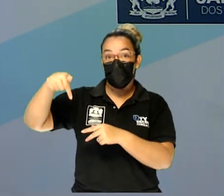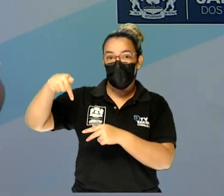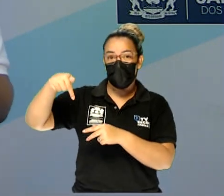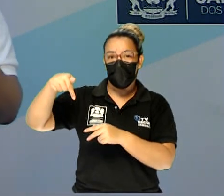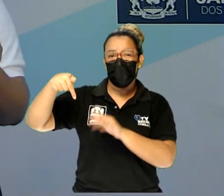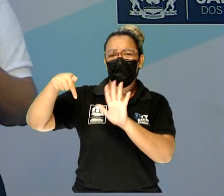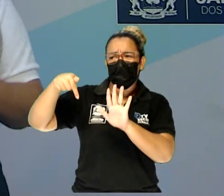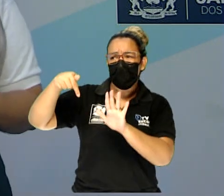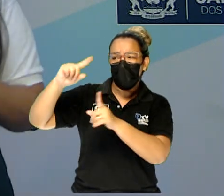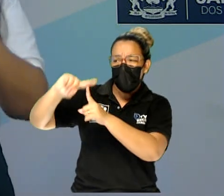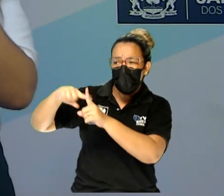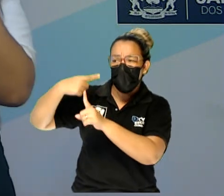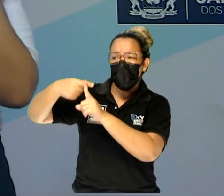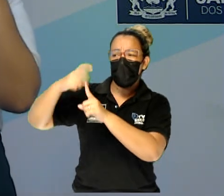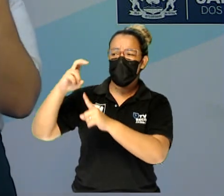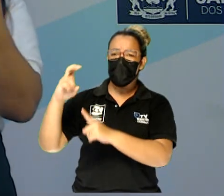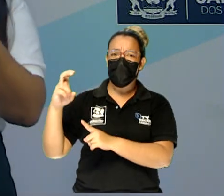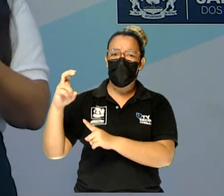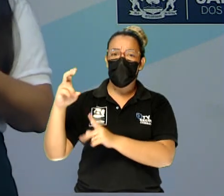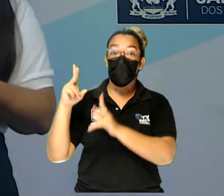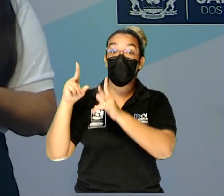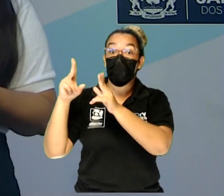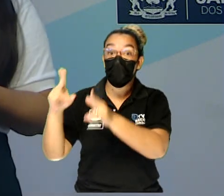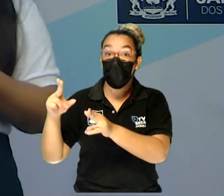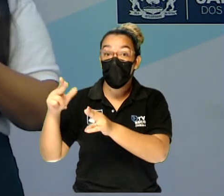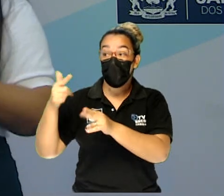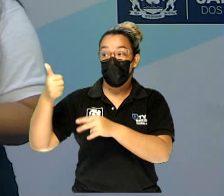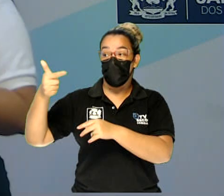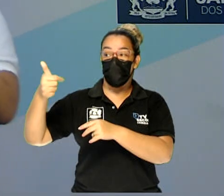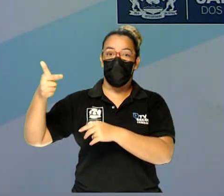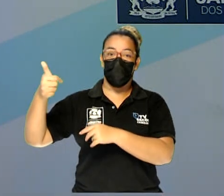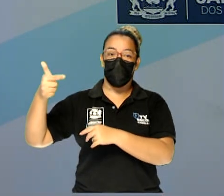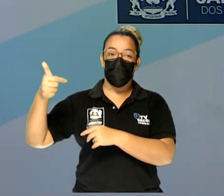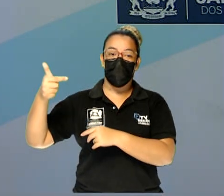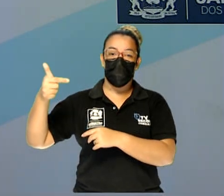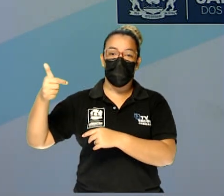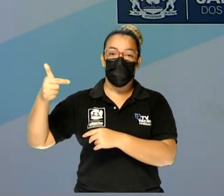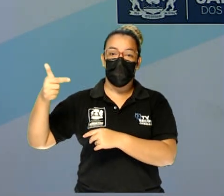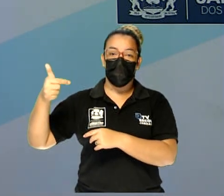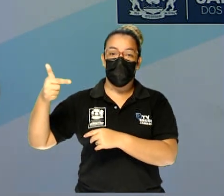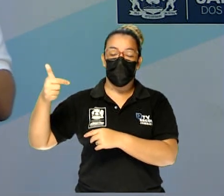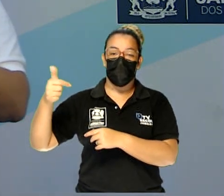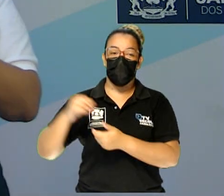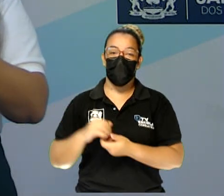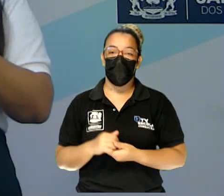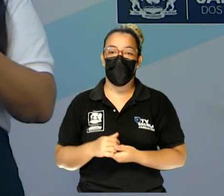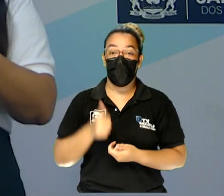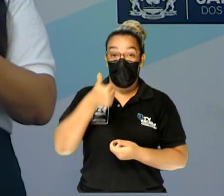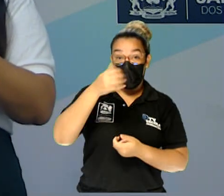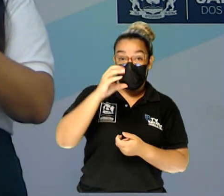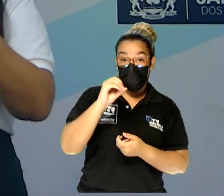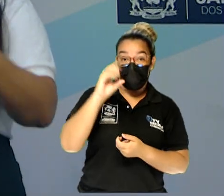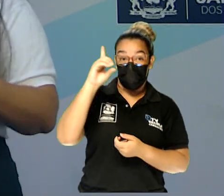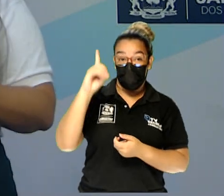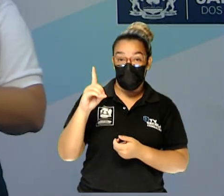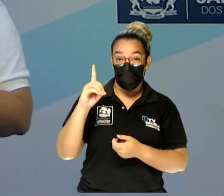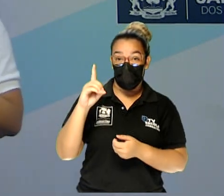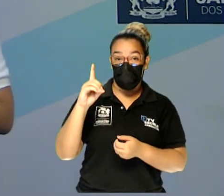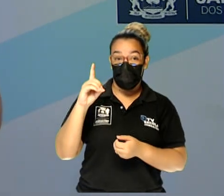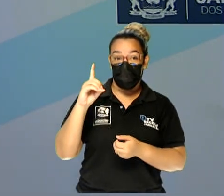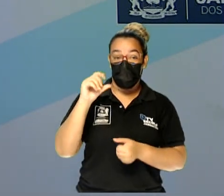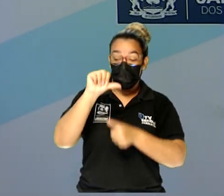deu 12. Então, também eu tenho aí um grupo de 10 dezenas que vou transformar em